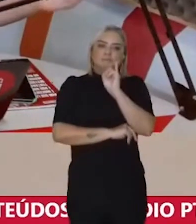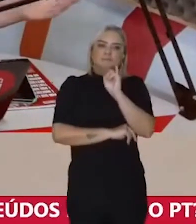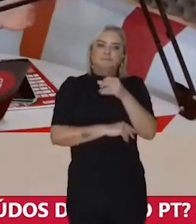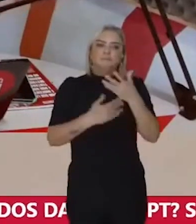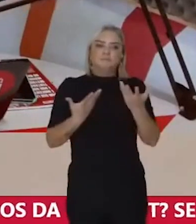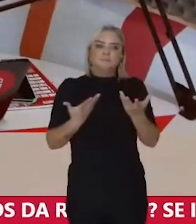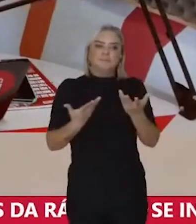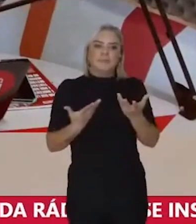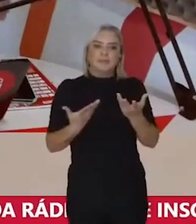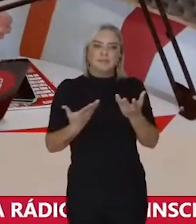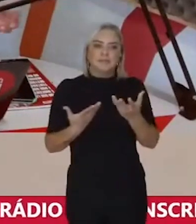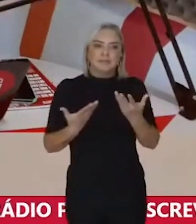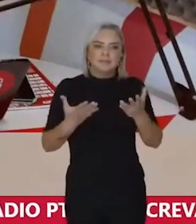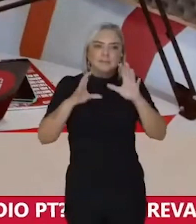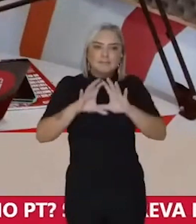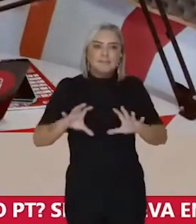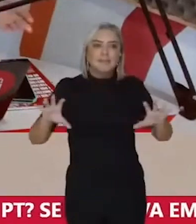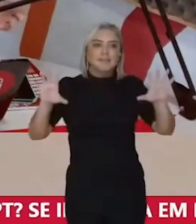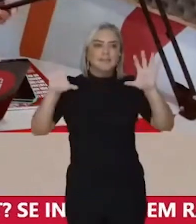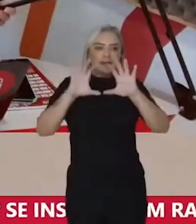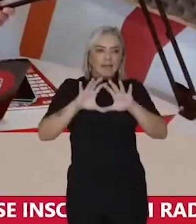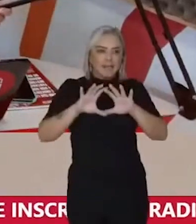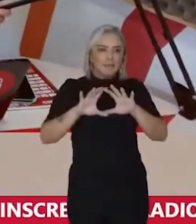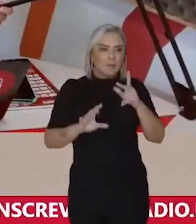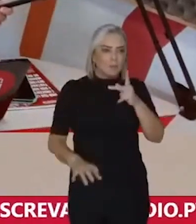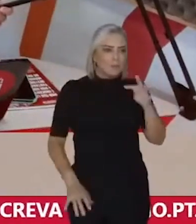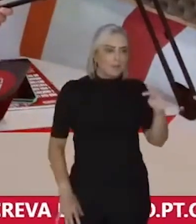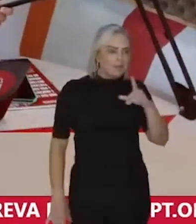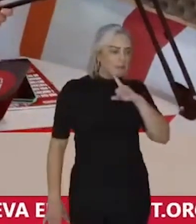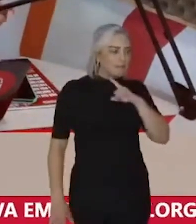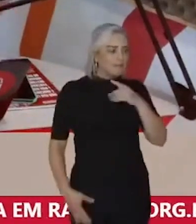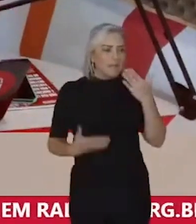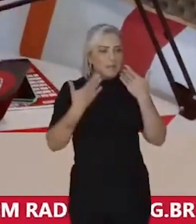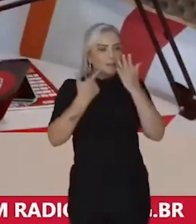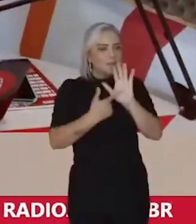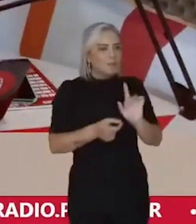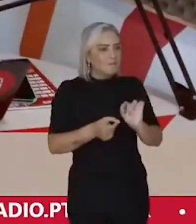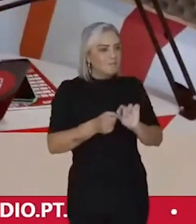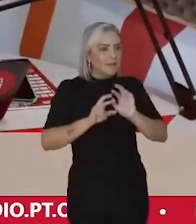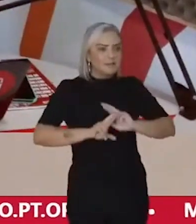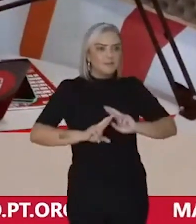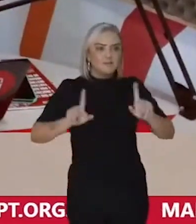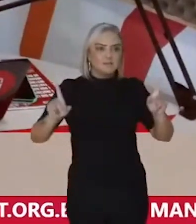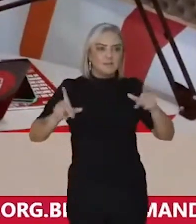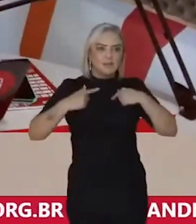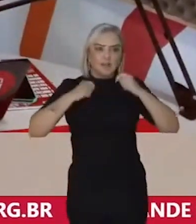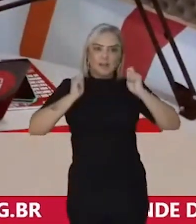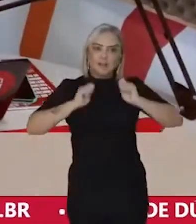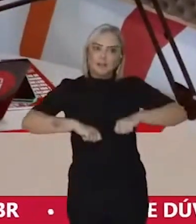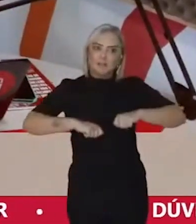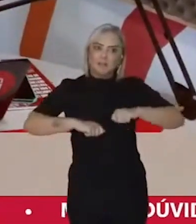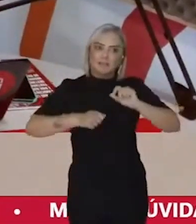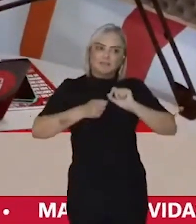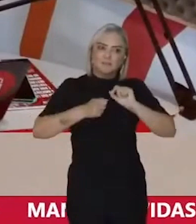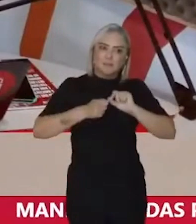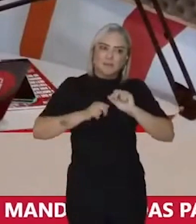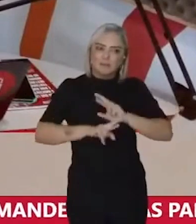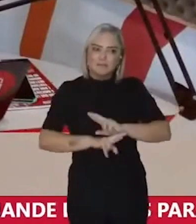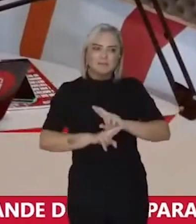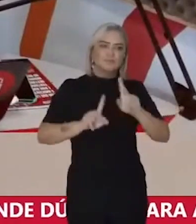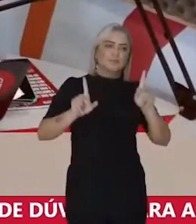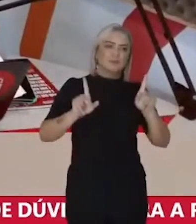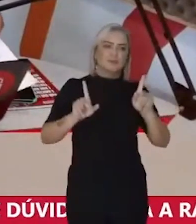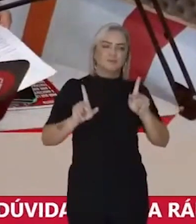diante desse descaso, o PT tem que mostrar que faz a diferença, que tem essa capacidade de fazer